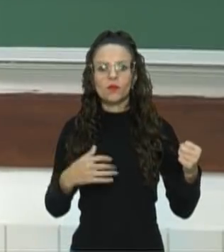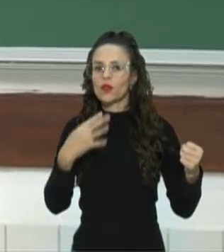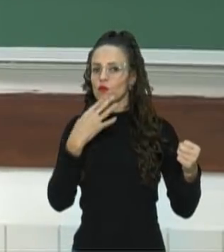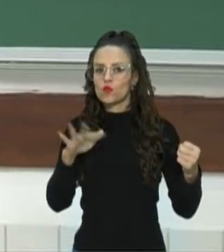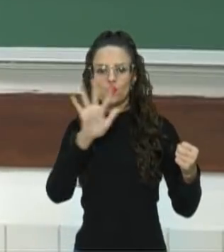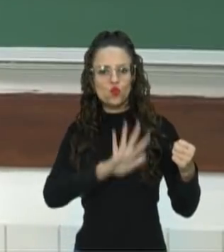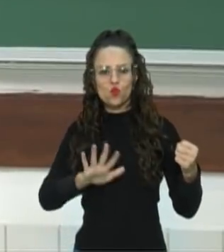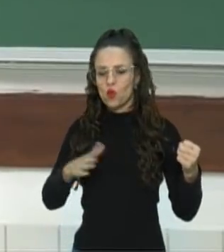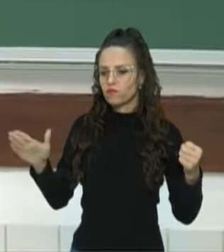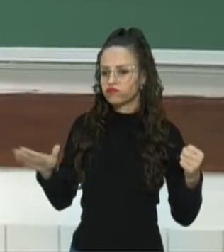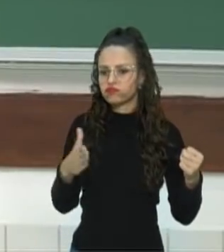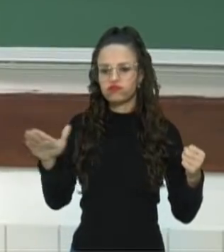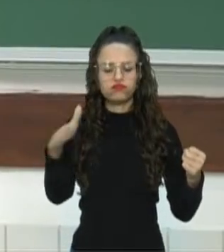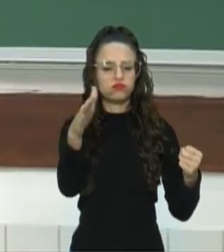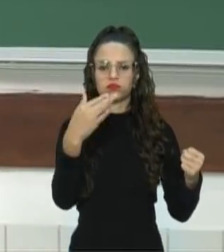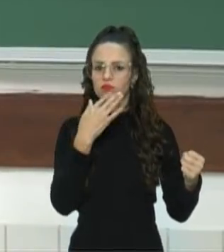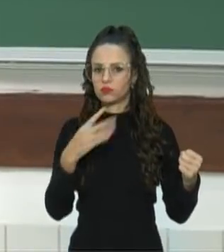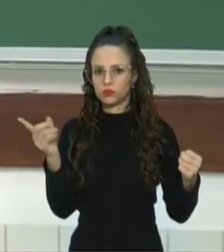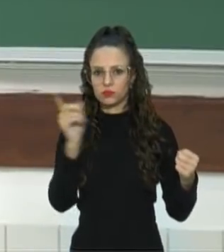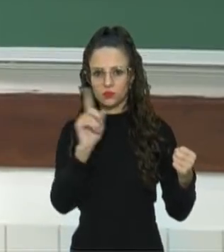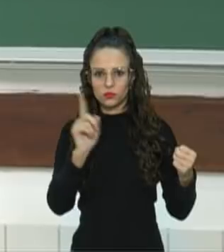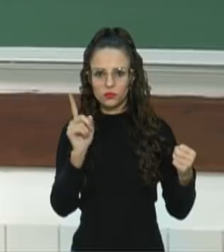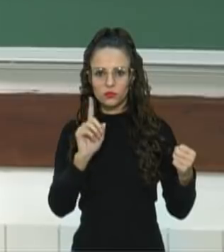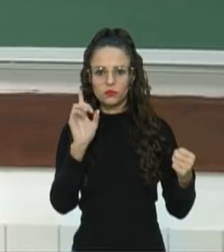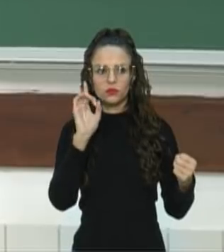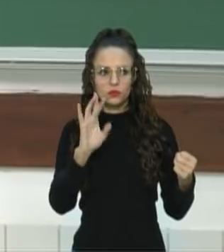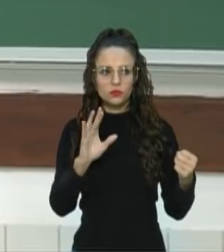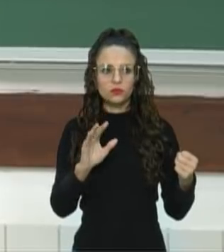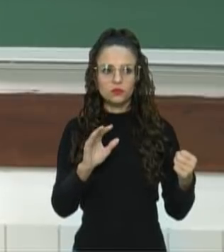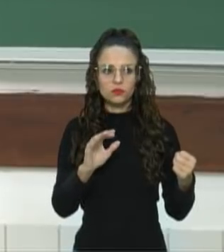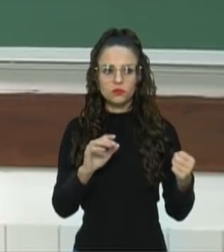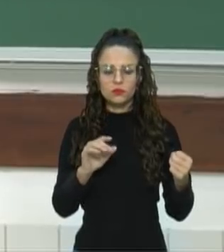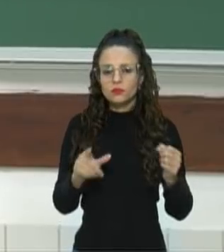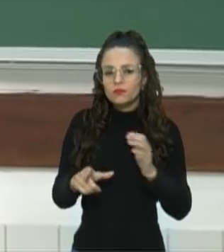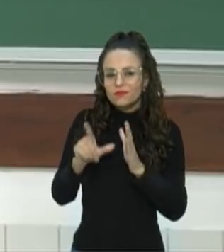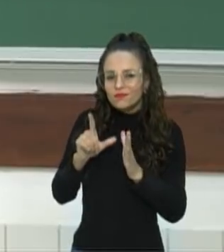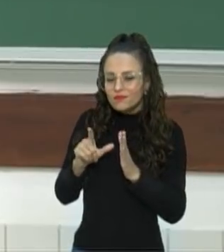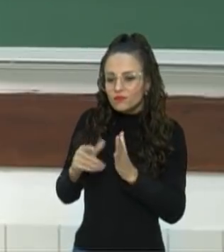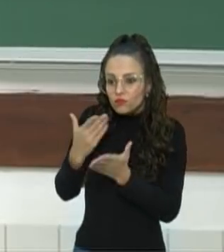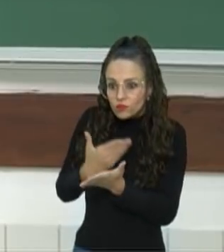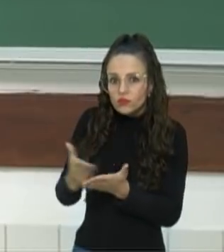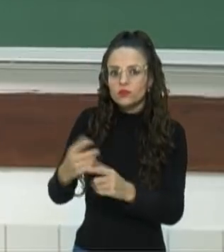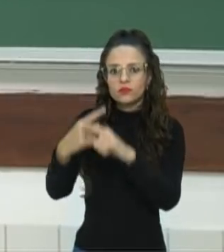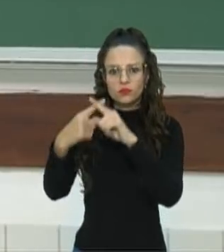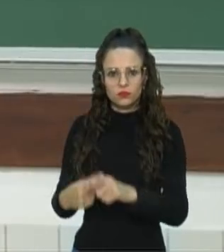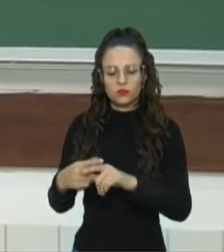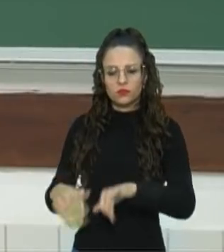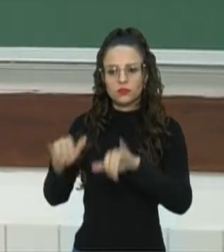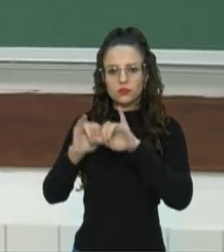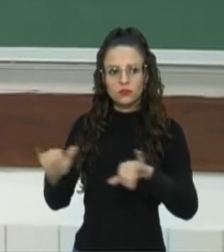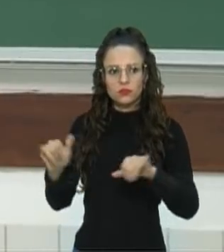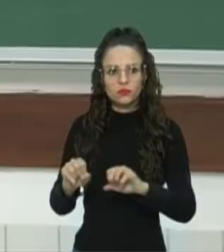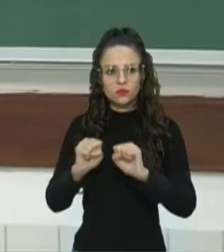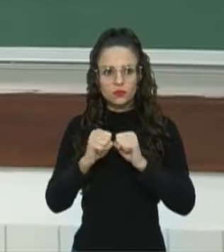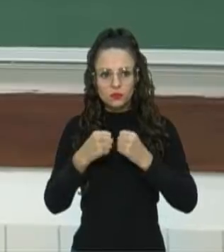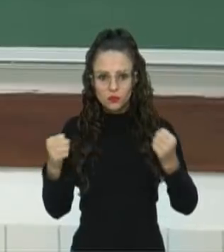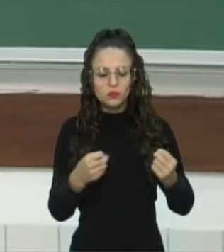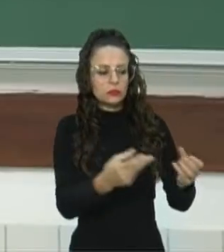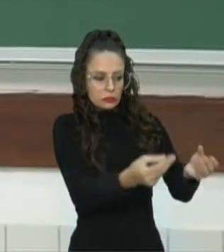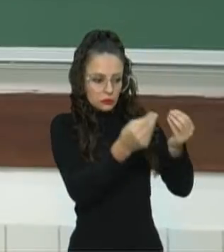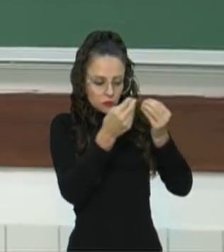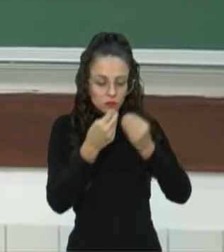conhece o percurso, esse percurso é apenas divulgado minutos antes do início da competição, né? Esse mapa é